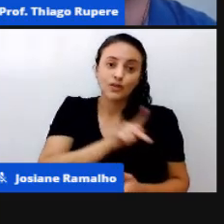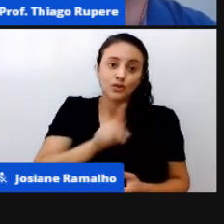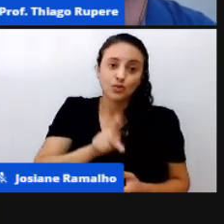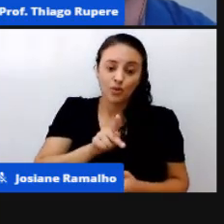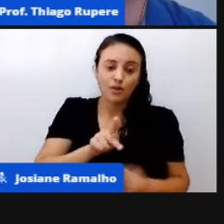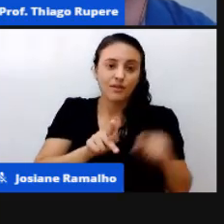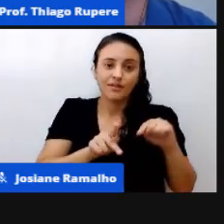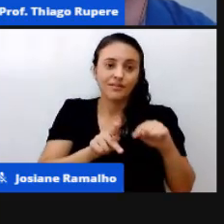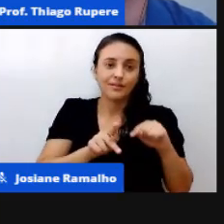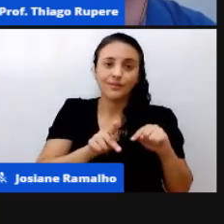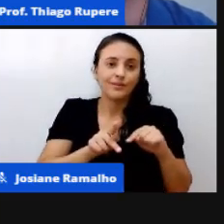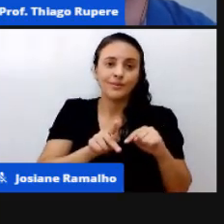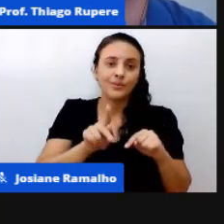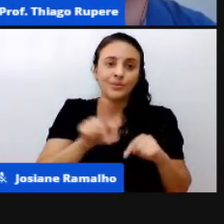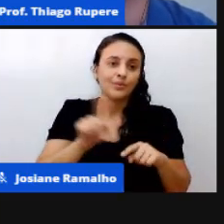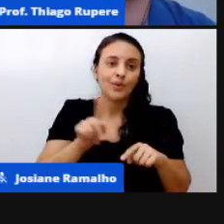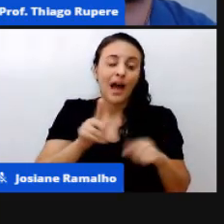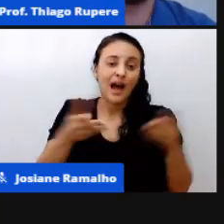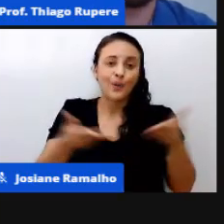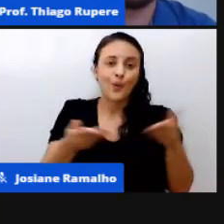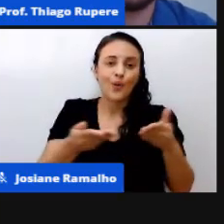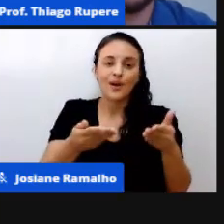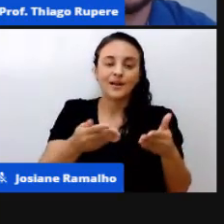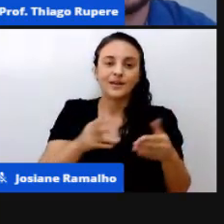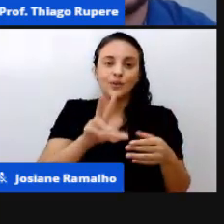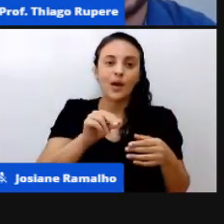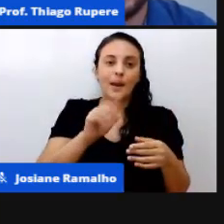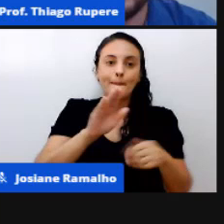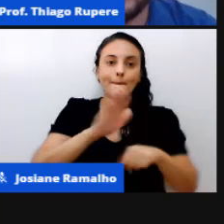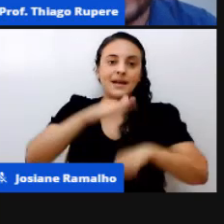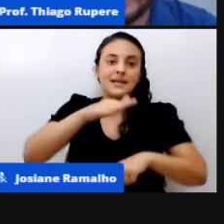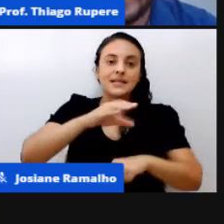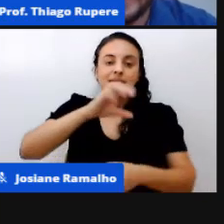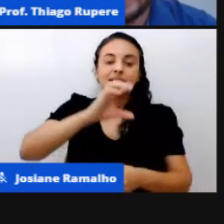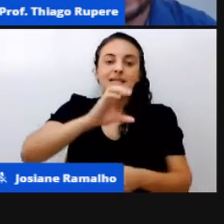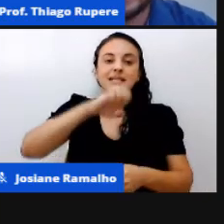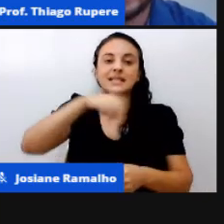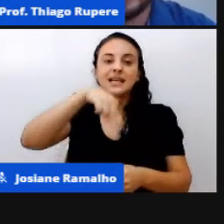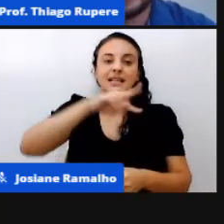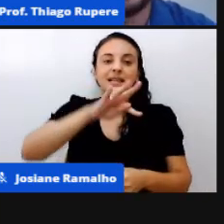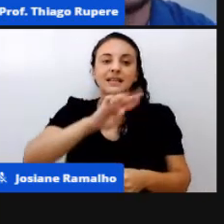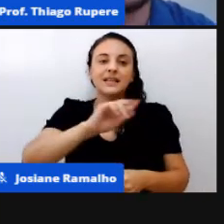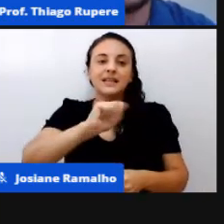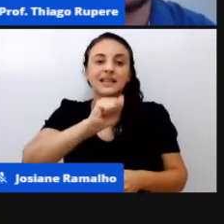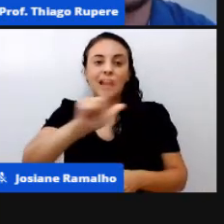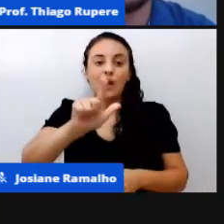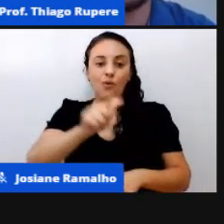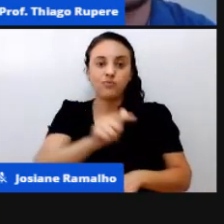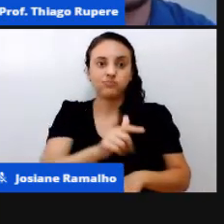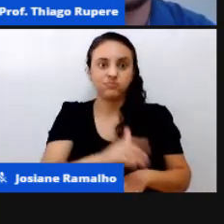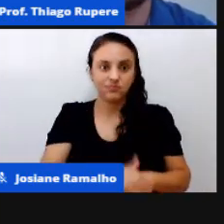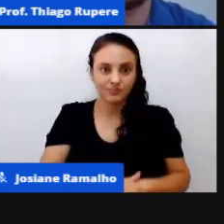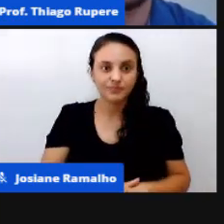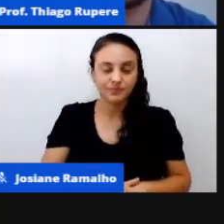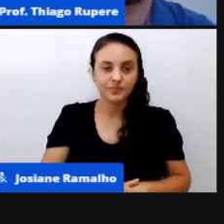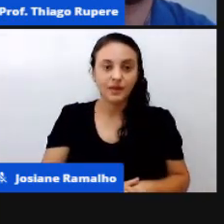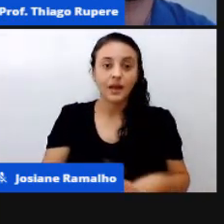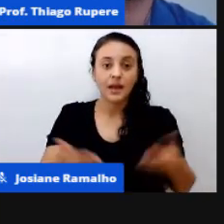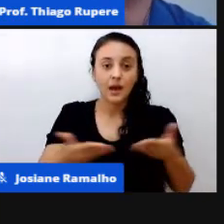vai disponibilizar, né, o autor, José Moran, da USP, ele trabalha muito essa questão